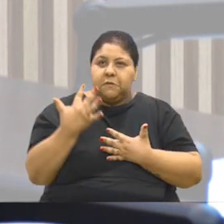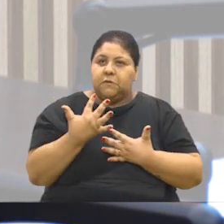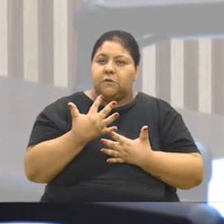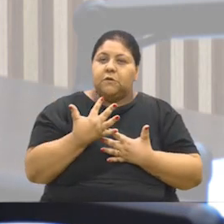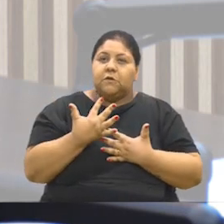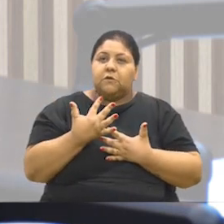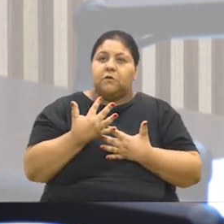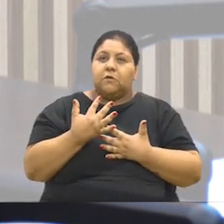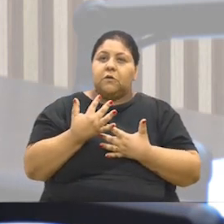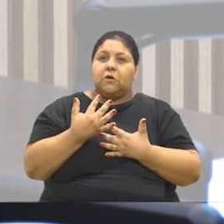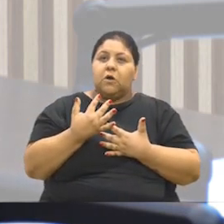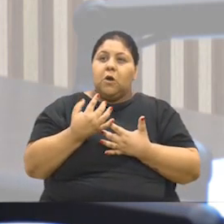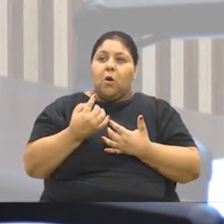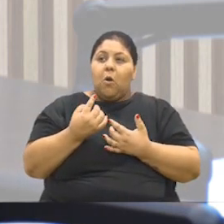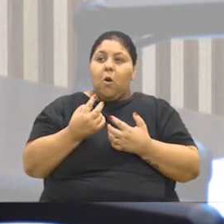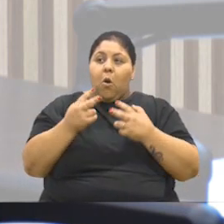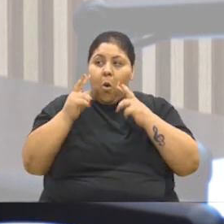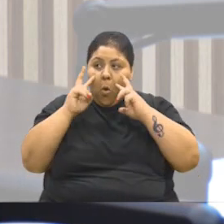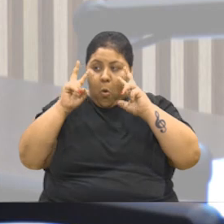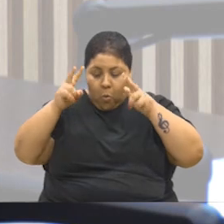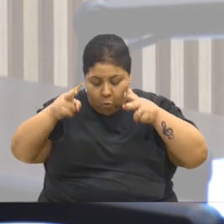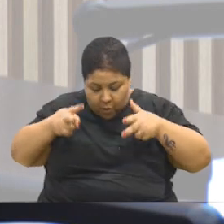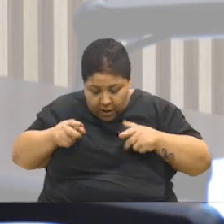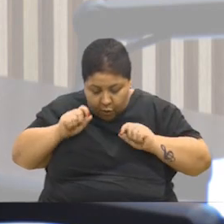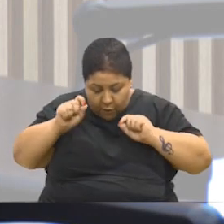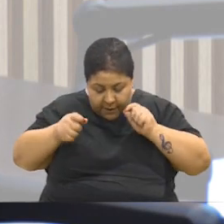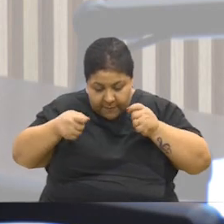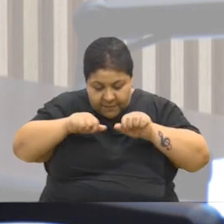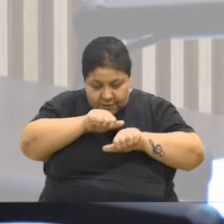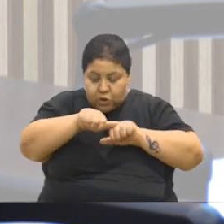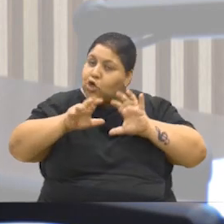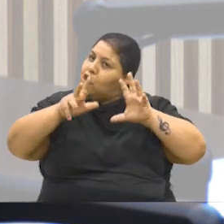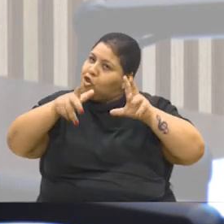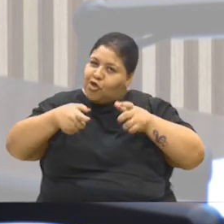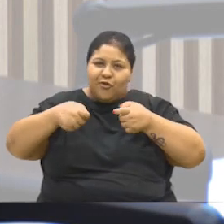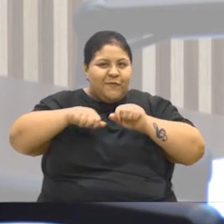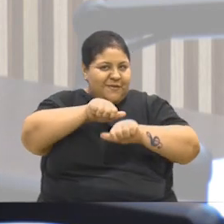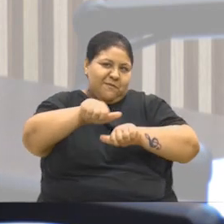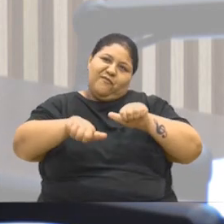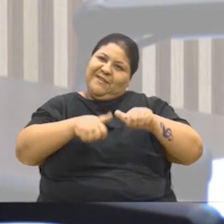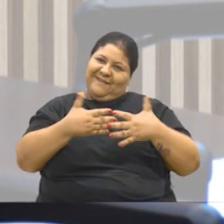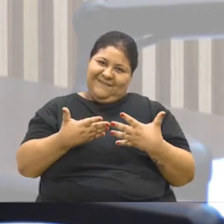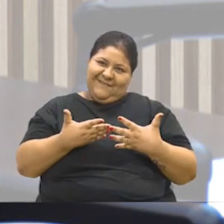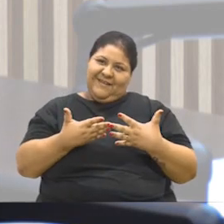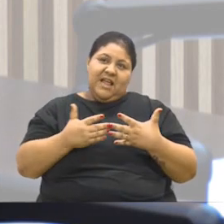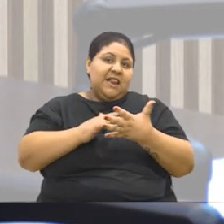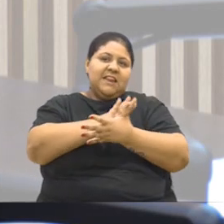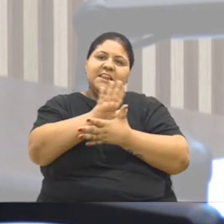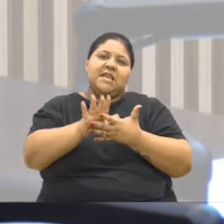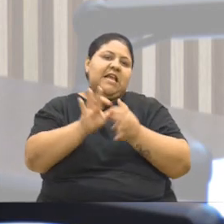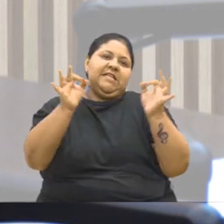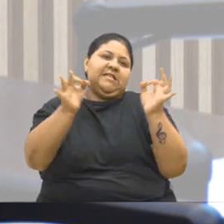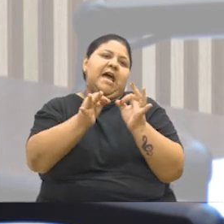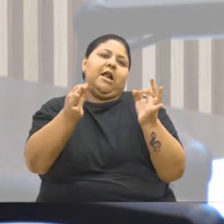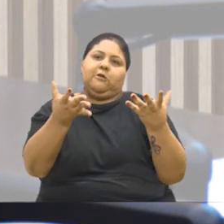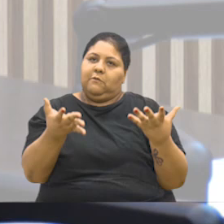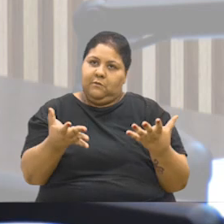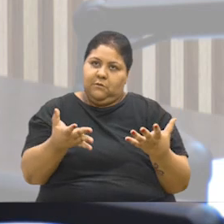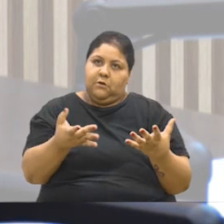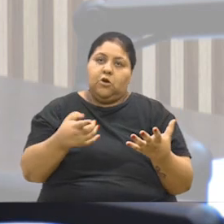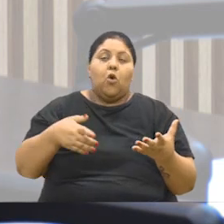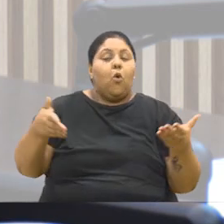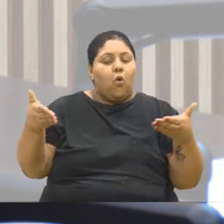que aconteceram, olhar para os pontos que você precisa mudar, porque todos nós precisamos mudar. Ninguém é